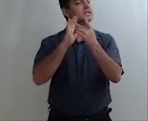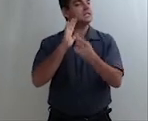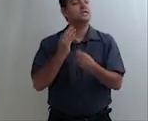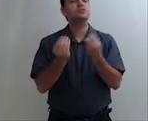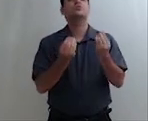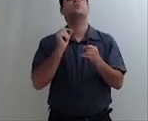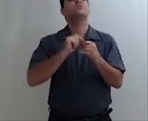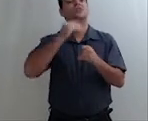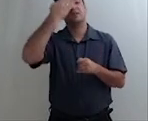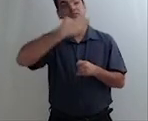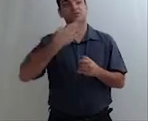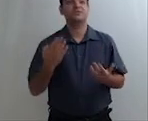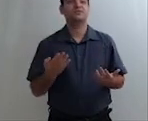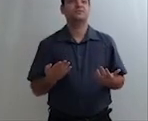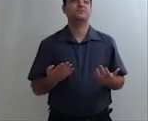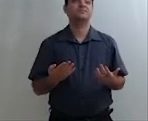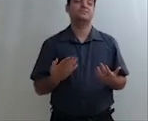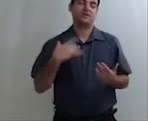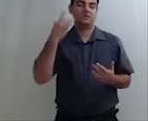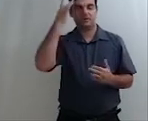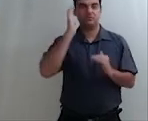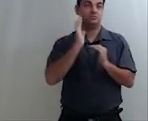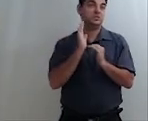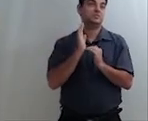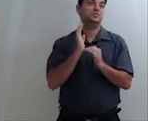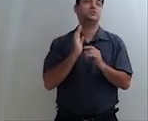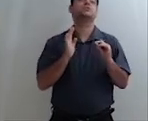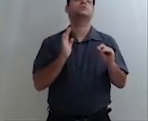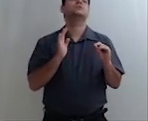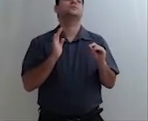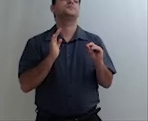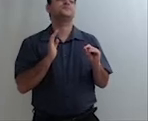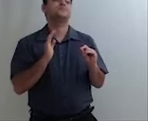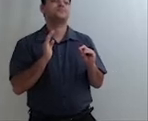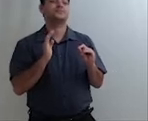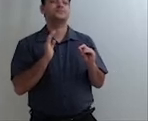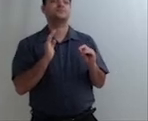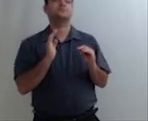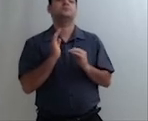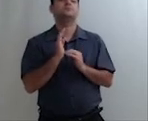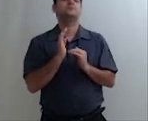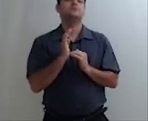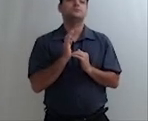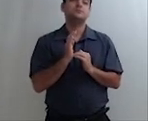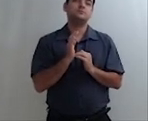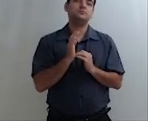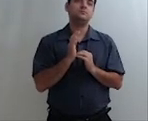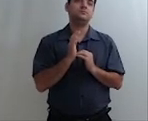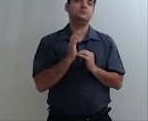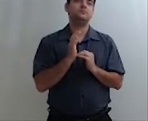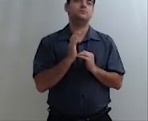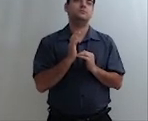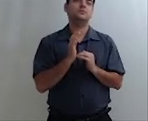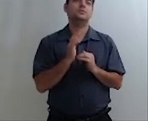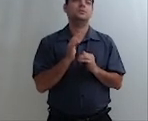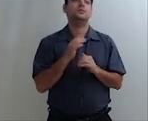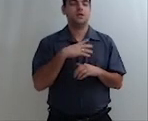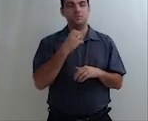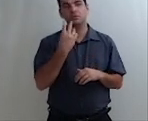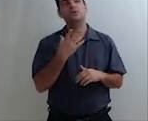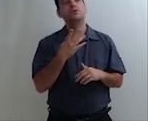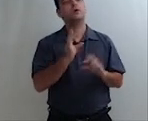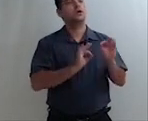esse seria um critério mínimo o critério mínimo que o ministro esquete faz e que é muito muito razoável